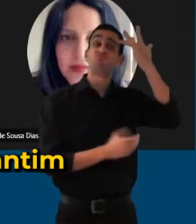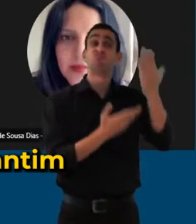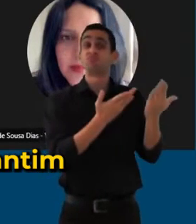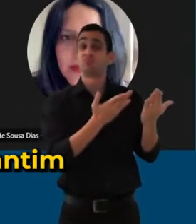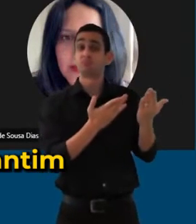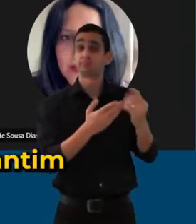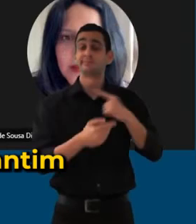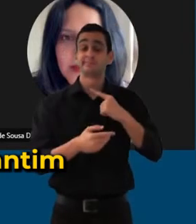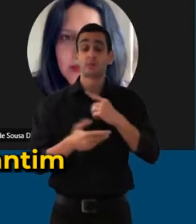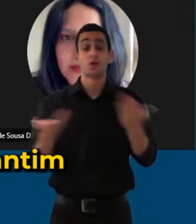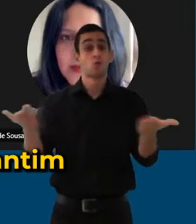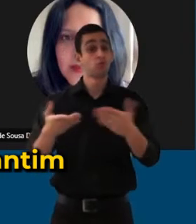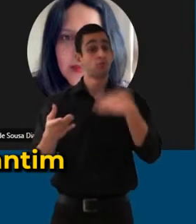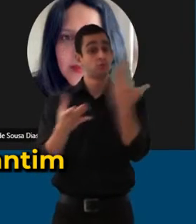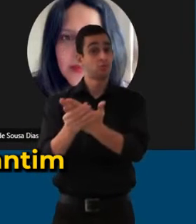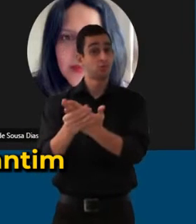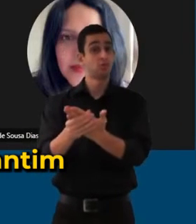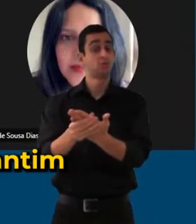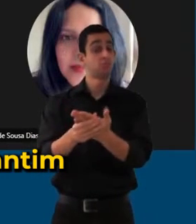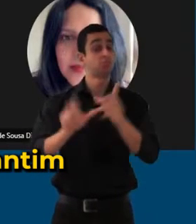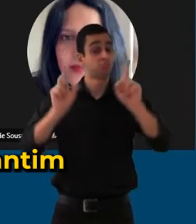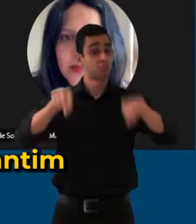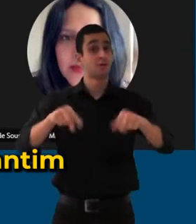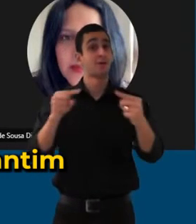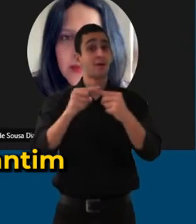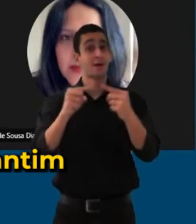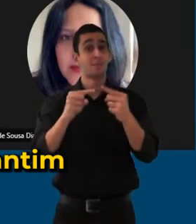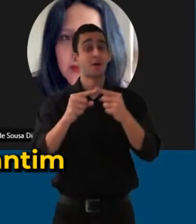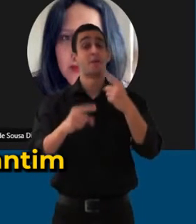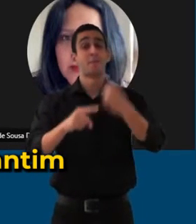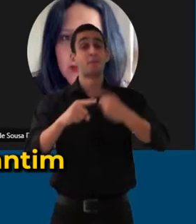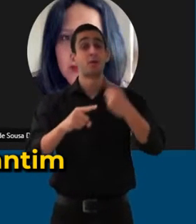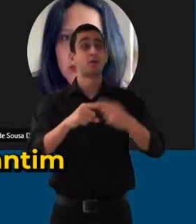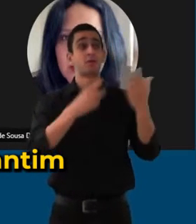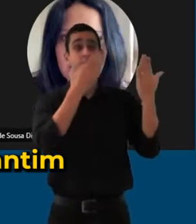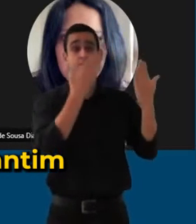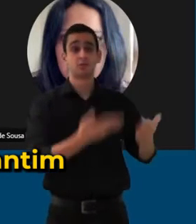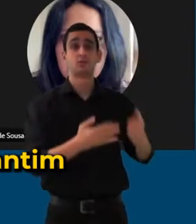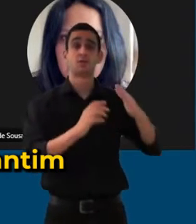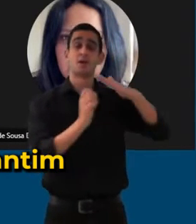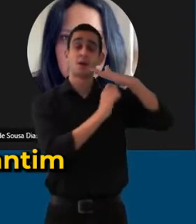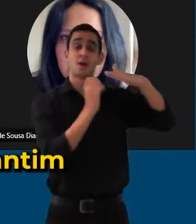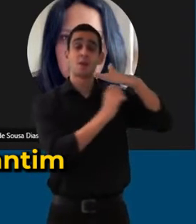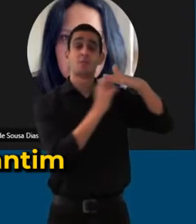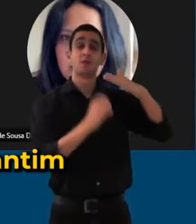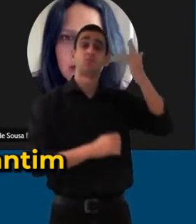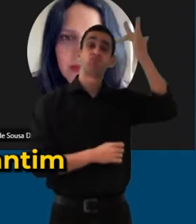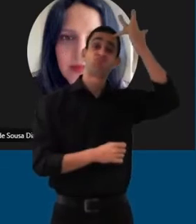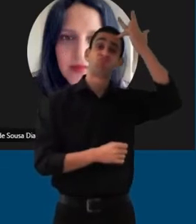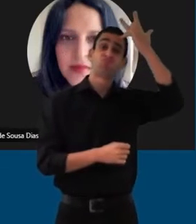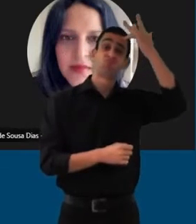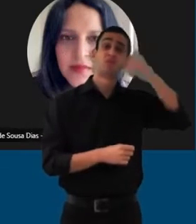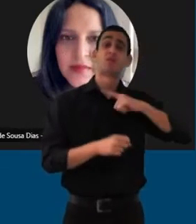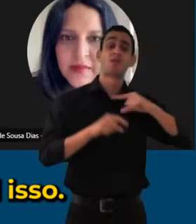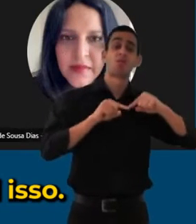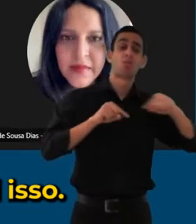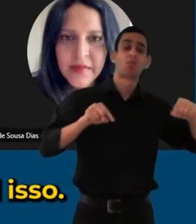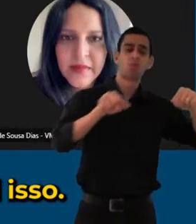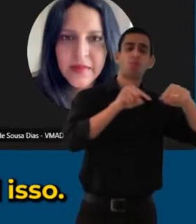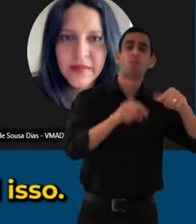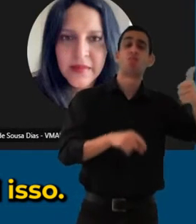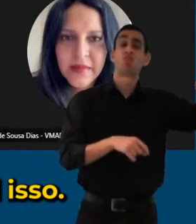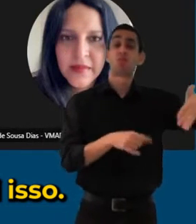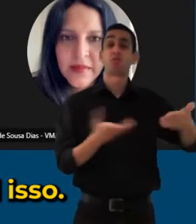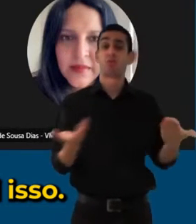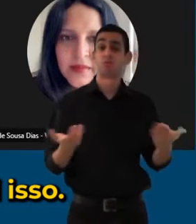Alisson e Francisco, é exatamente a falta de interesse da Votorantim nesse pedacinho de área. A gente